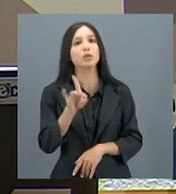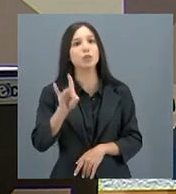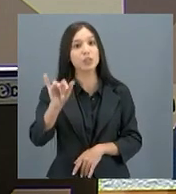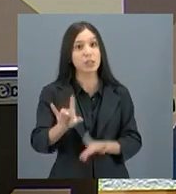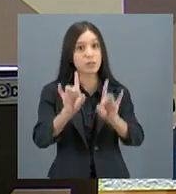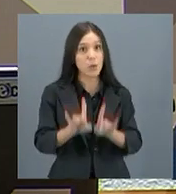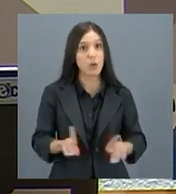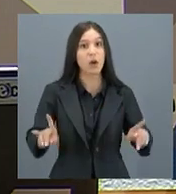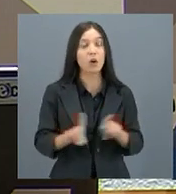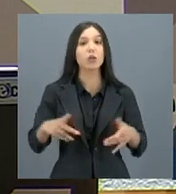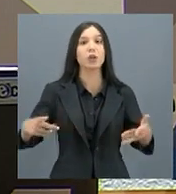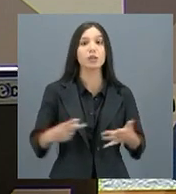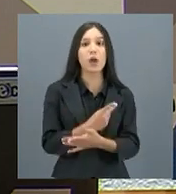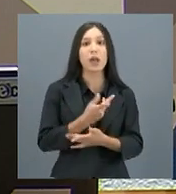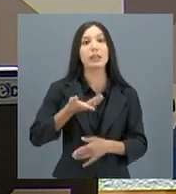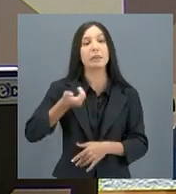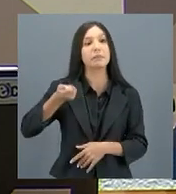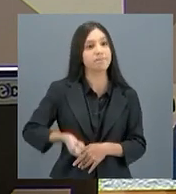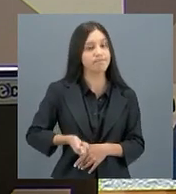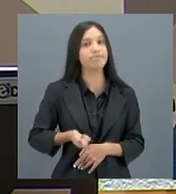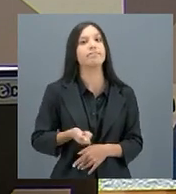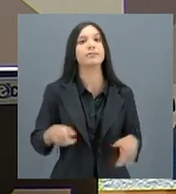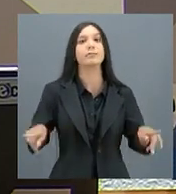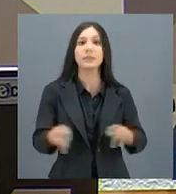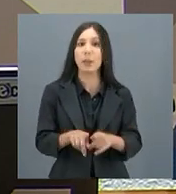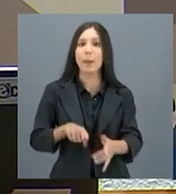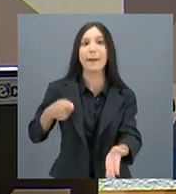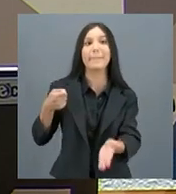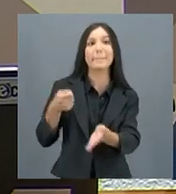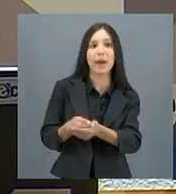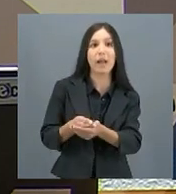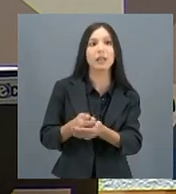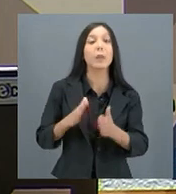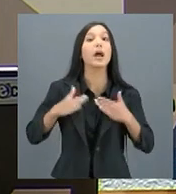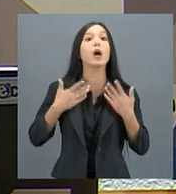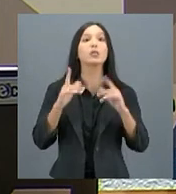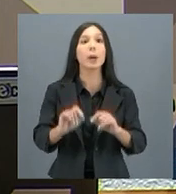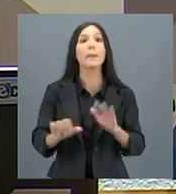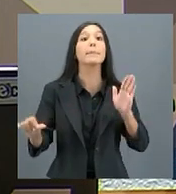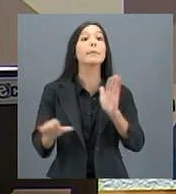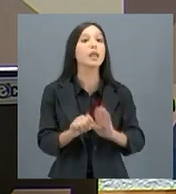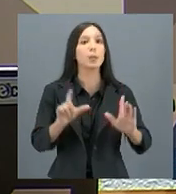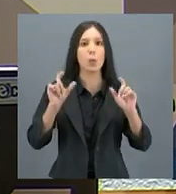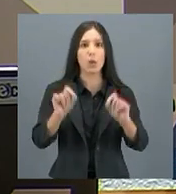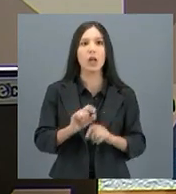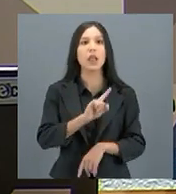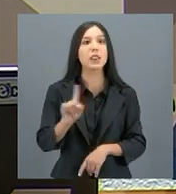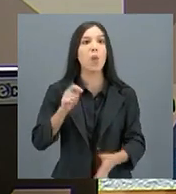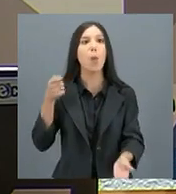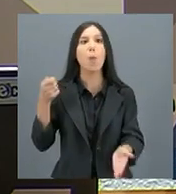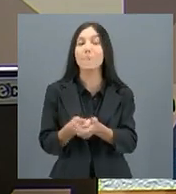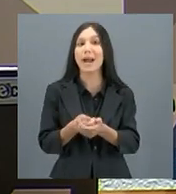dia específico ele havia recebido uma pressão ainda maior para pagar. A minha reação foi, primeiro lugar, não